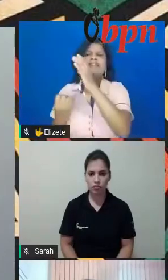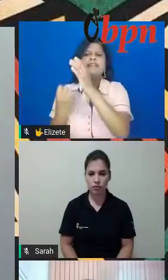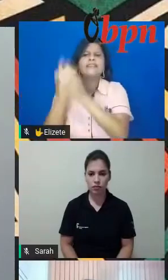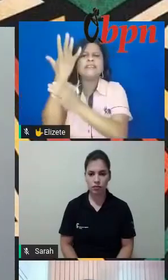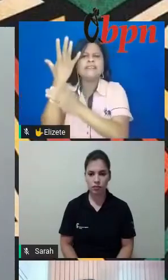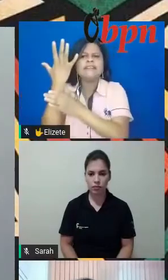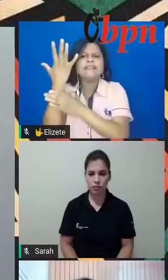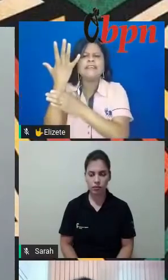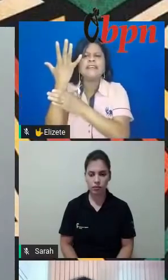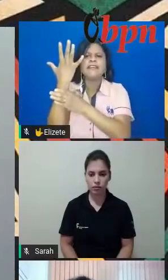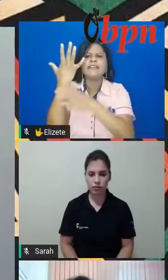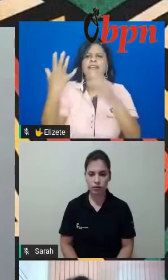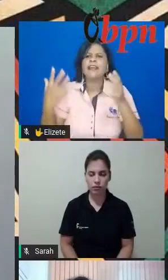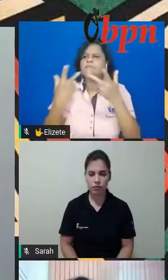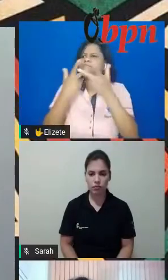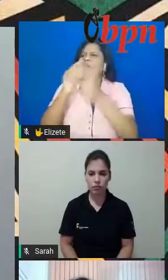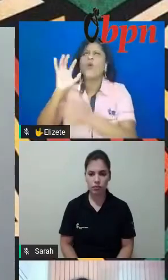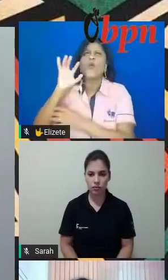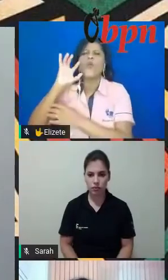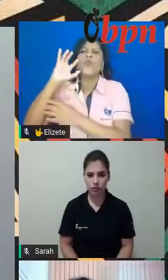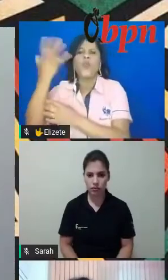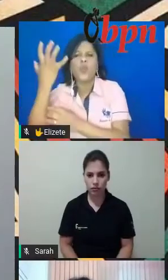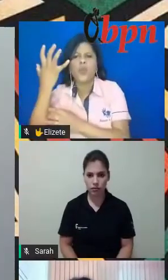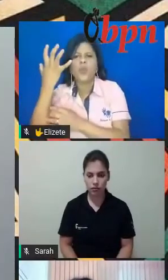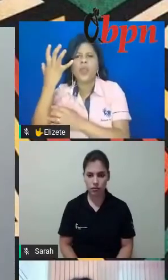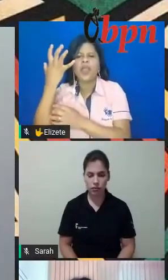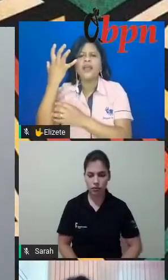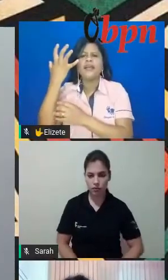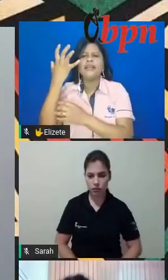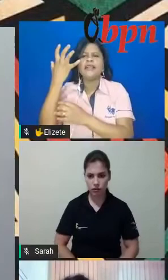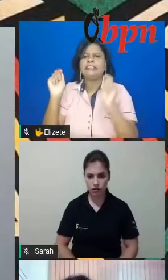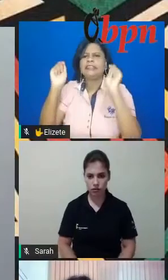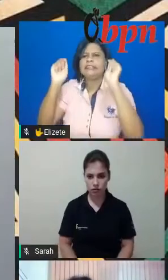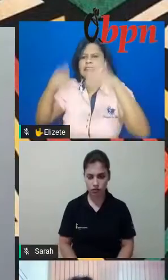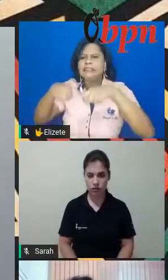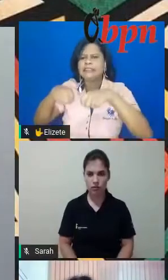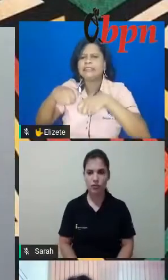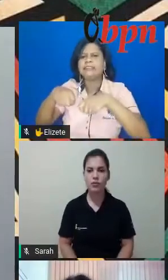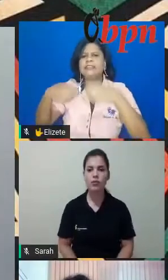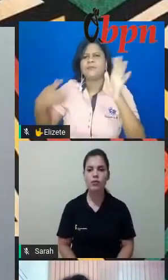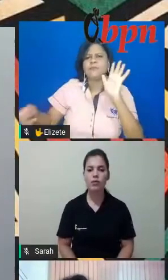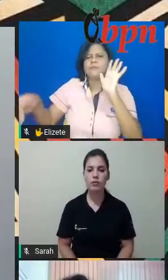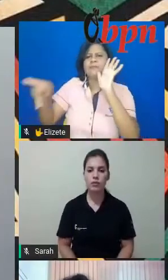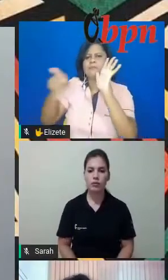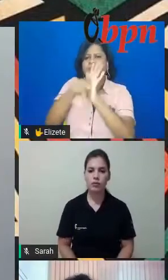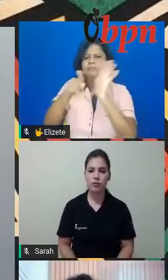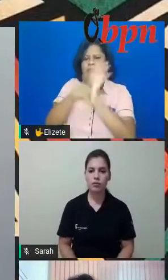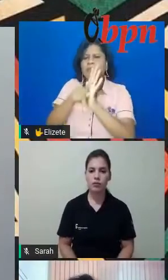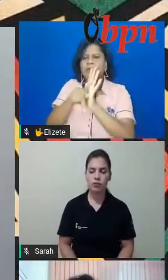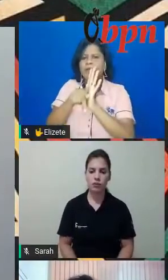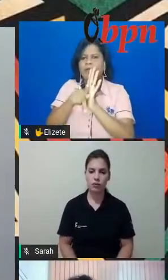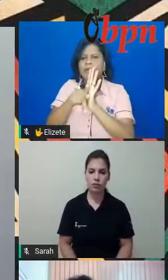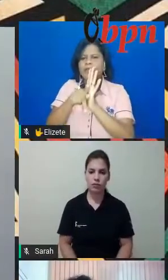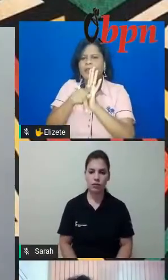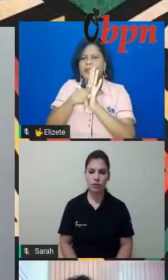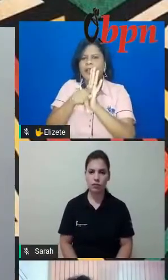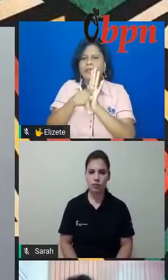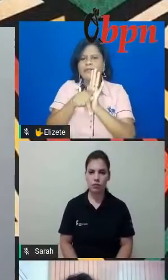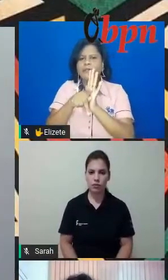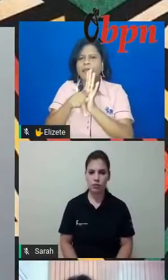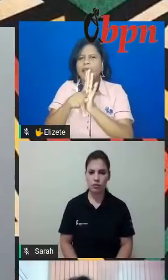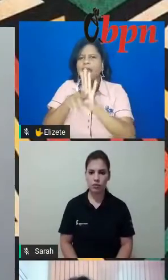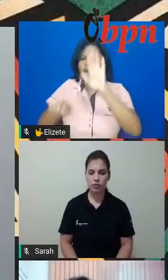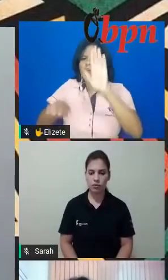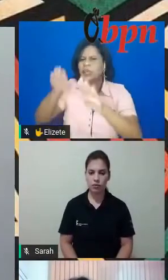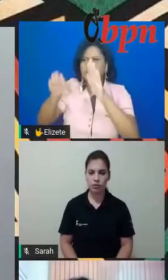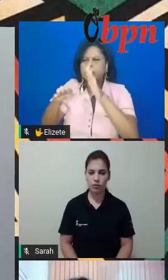criar sagacidade, que é capaz de encontrar portas, que é capaz de se mover num